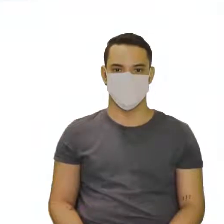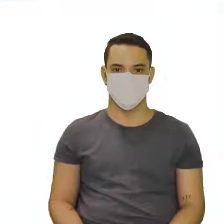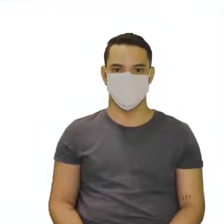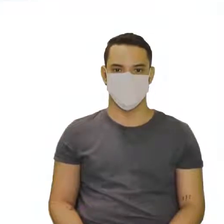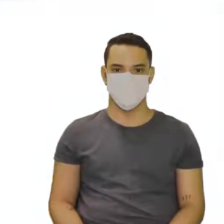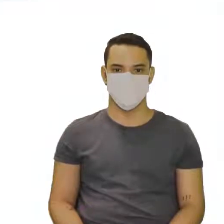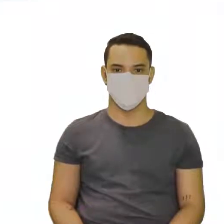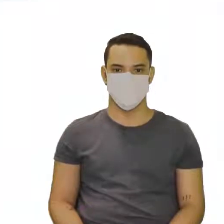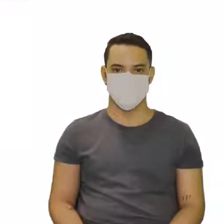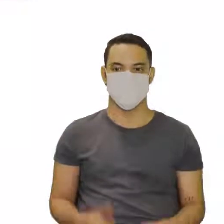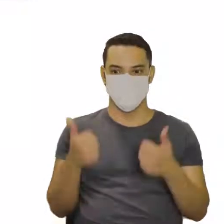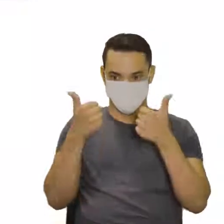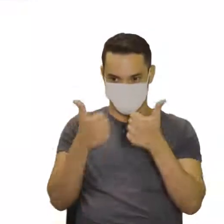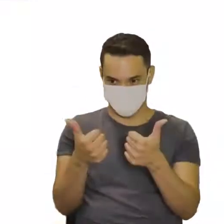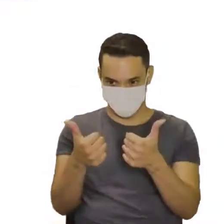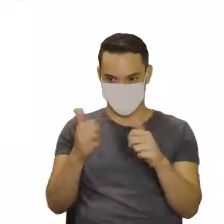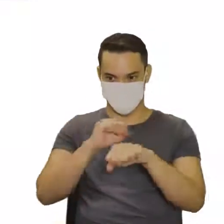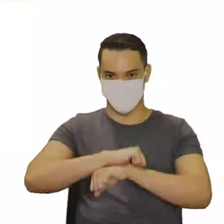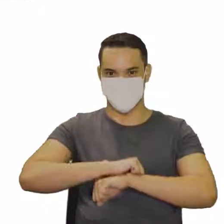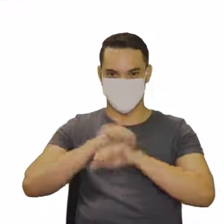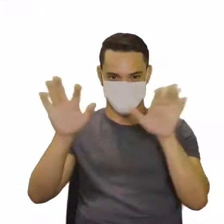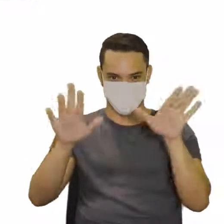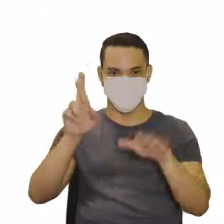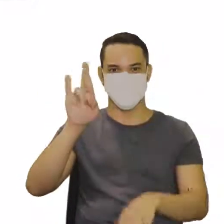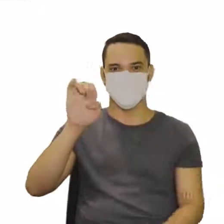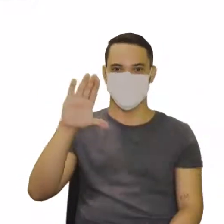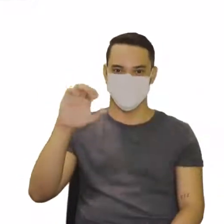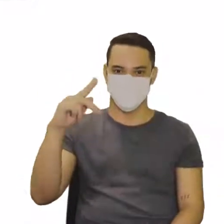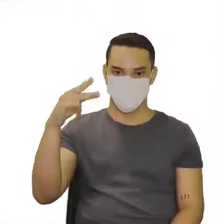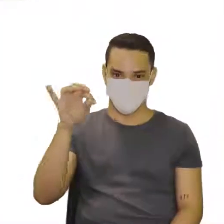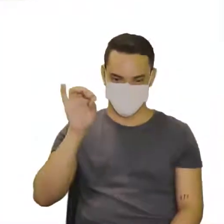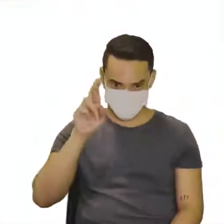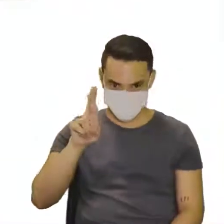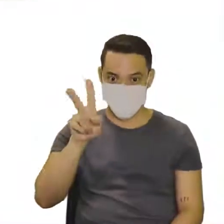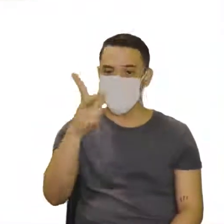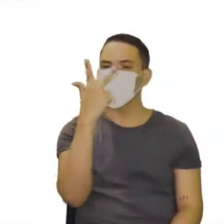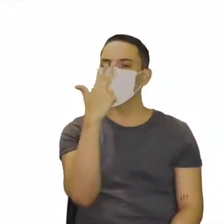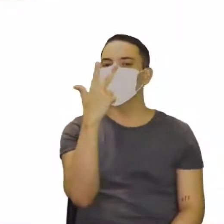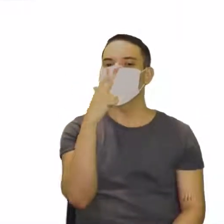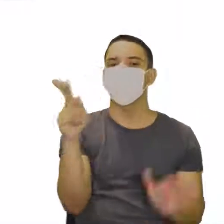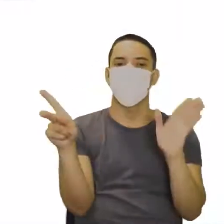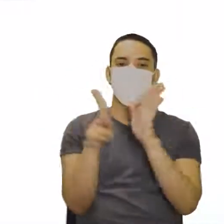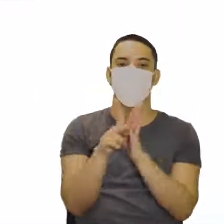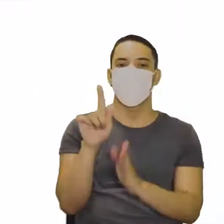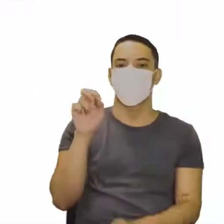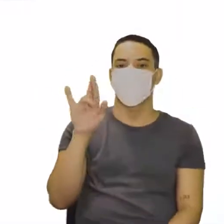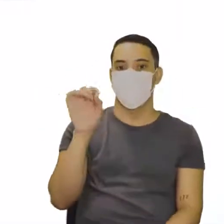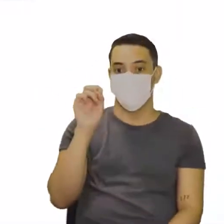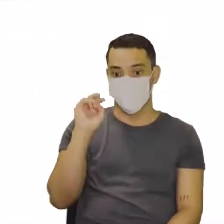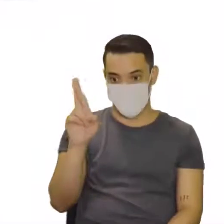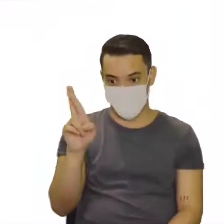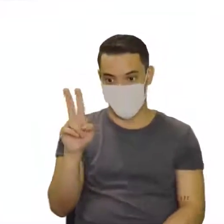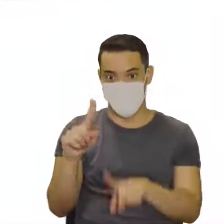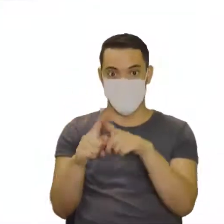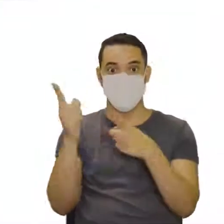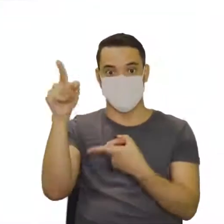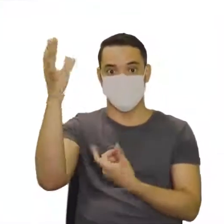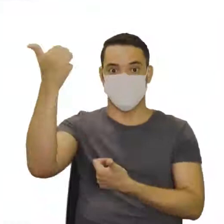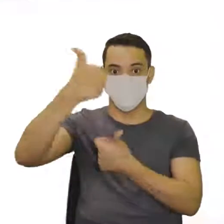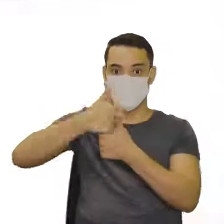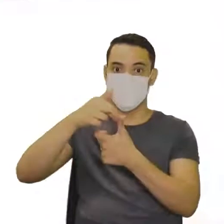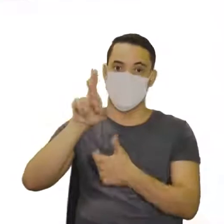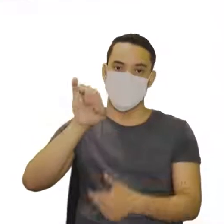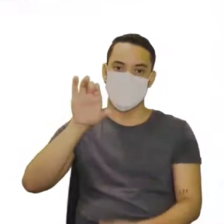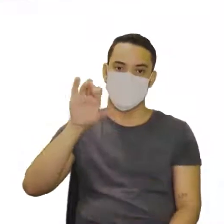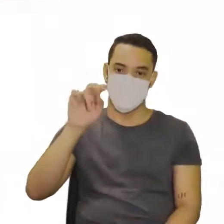Pronto, para todo mundo ver. Tá aí, ok? Então vocês podem ver, ela é parecida com a do gerador, tá? Mas nesse caso